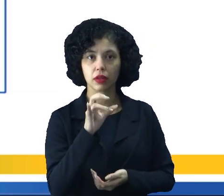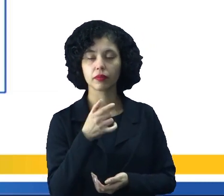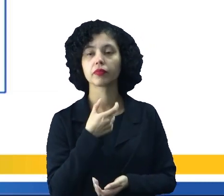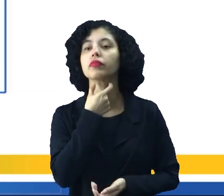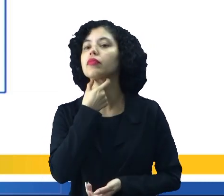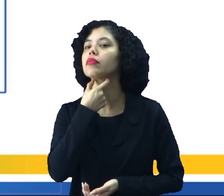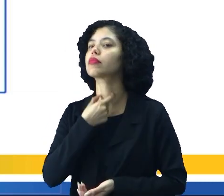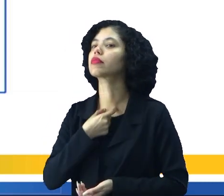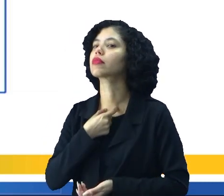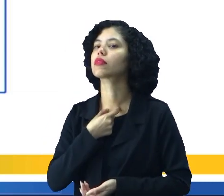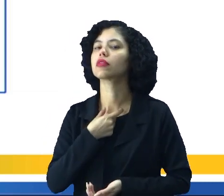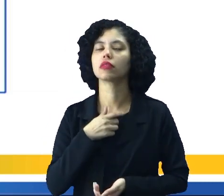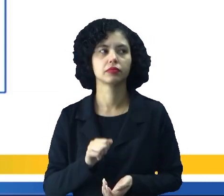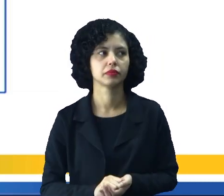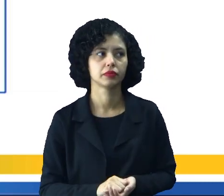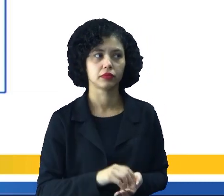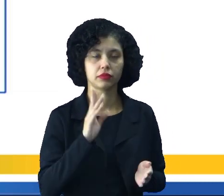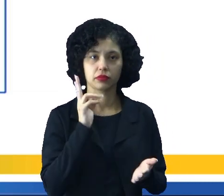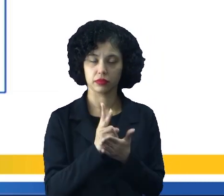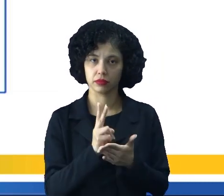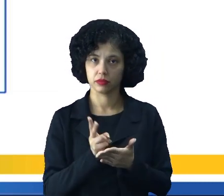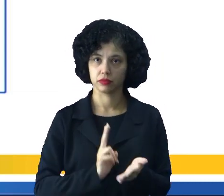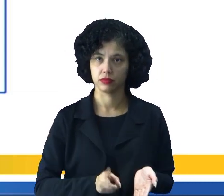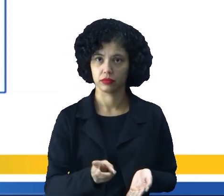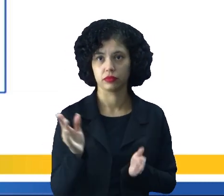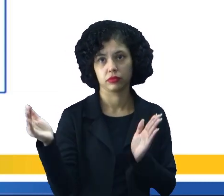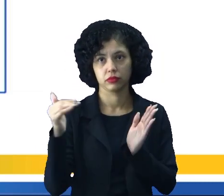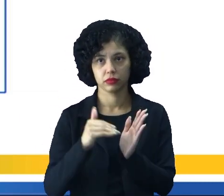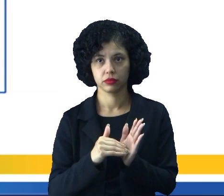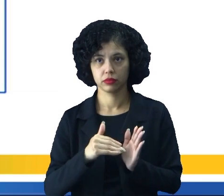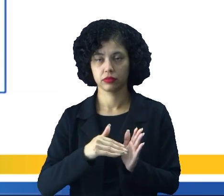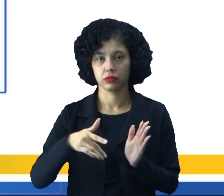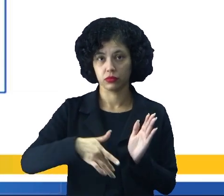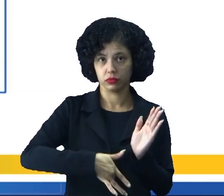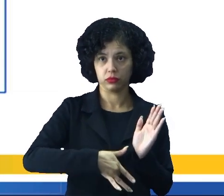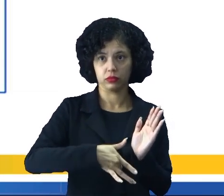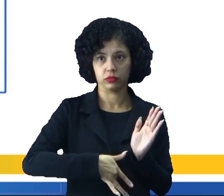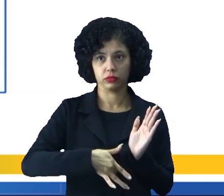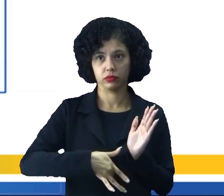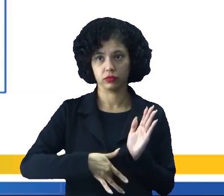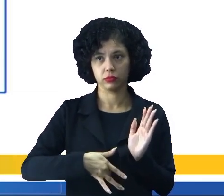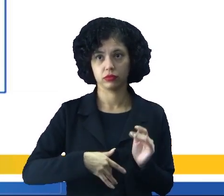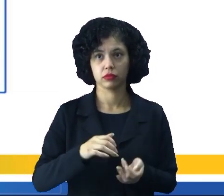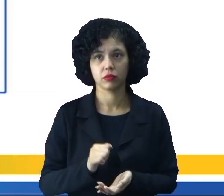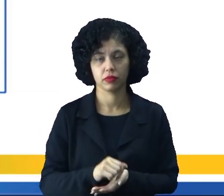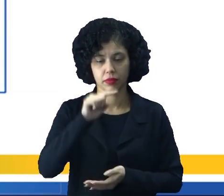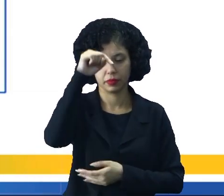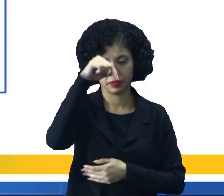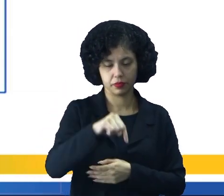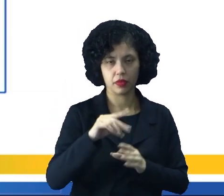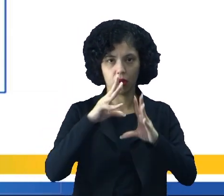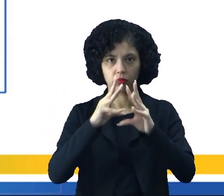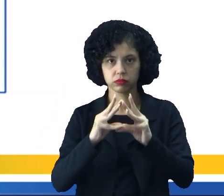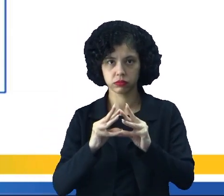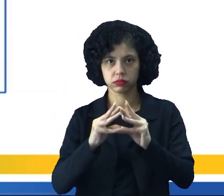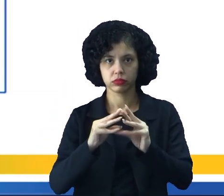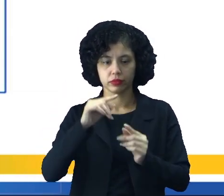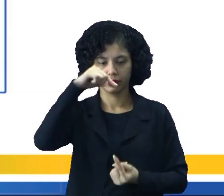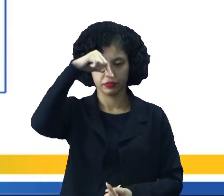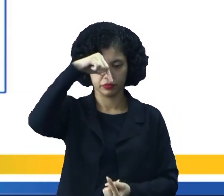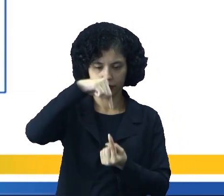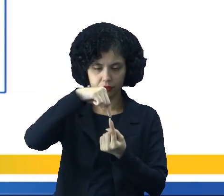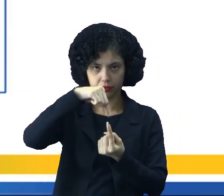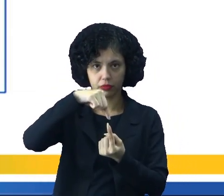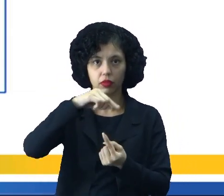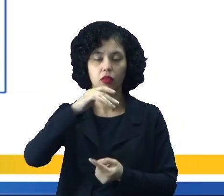ao esôfago. O bolo alimentar segue da faringe para o estômago. É um órgão tubular e musculoso que conecta a faringe com